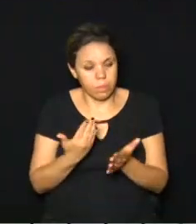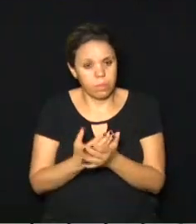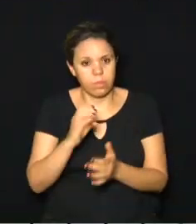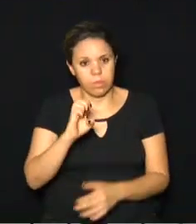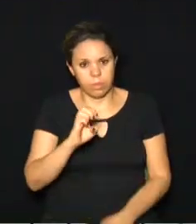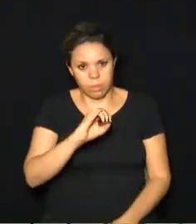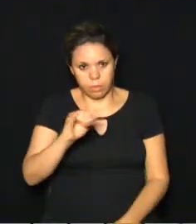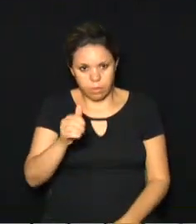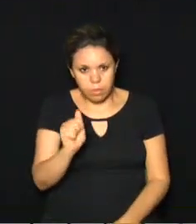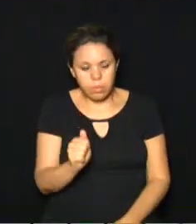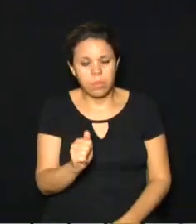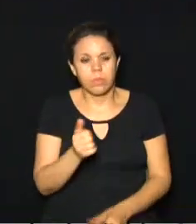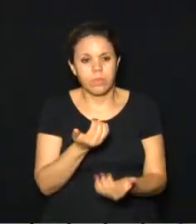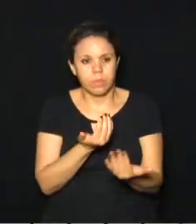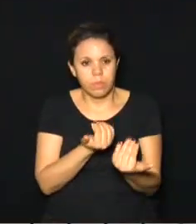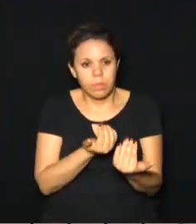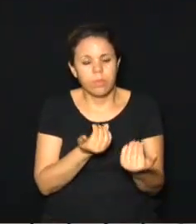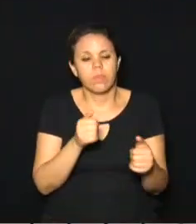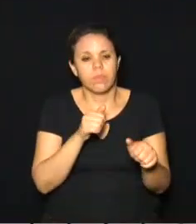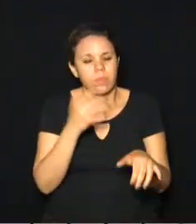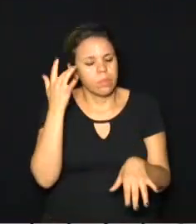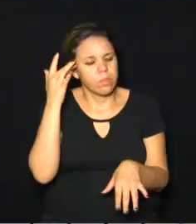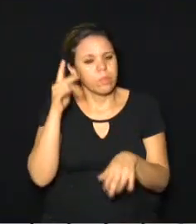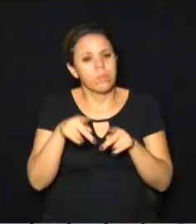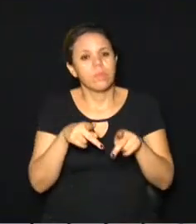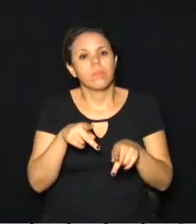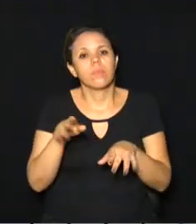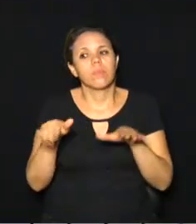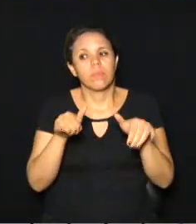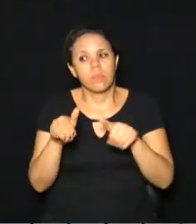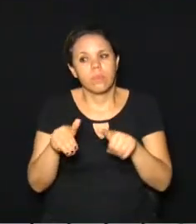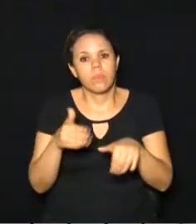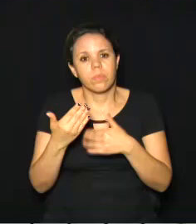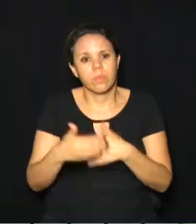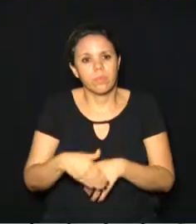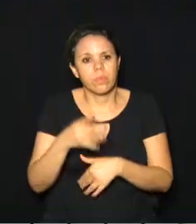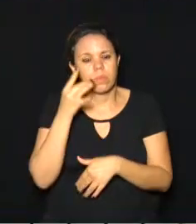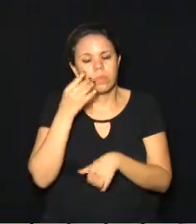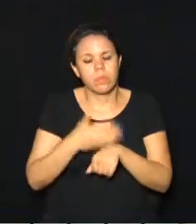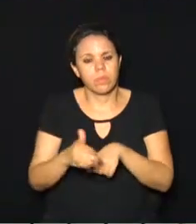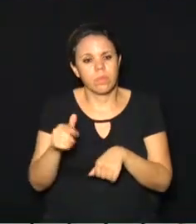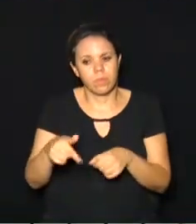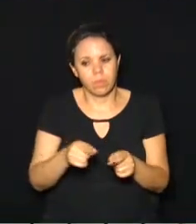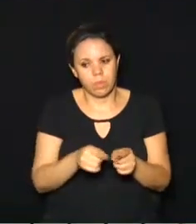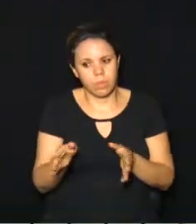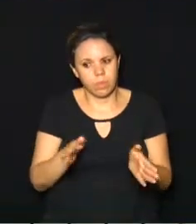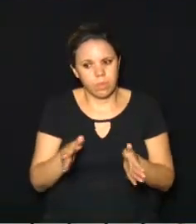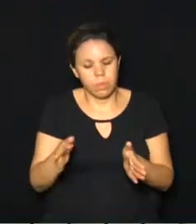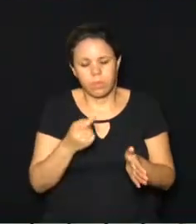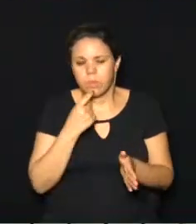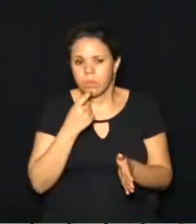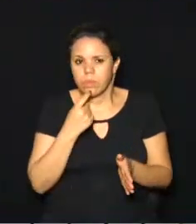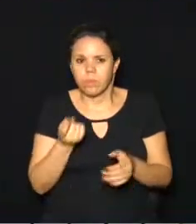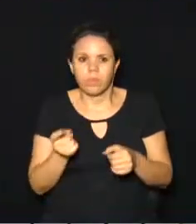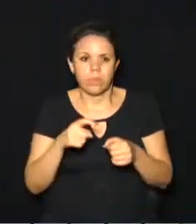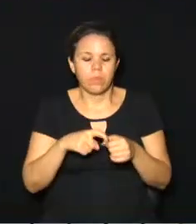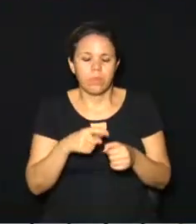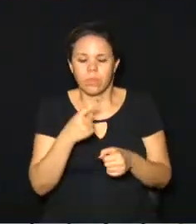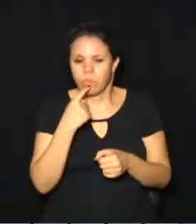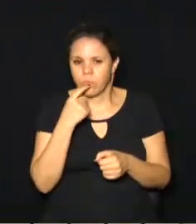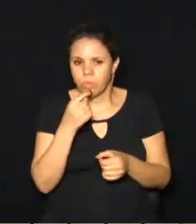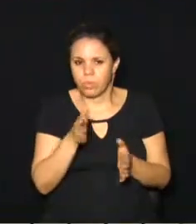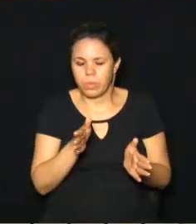sendo convocados para aplicar provas presenciais nesse período, inclusive, que Campinas retorna à fase